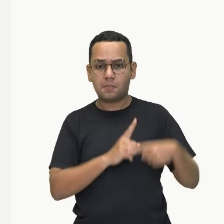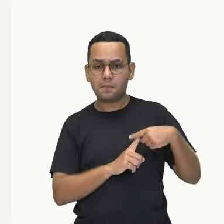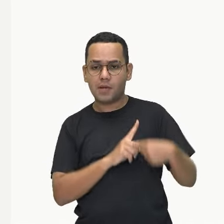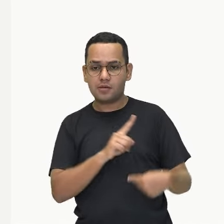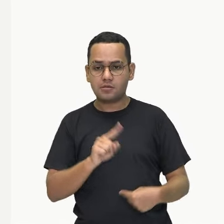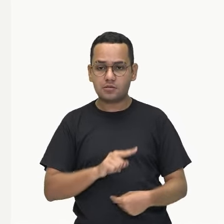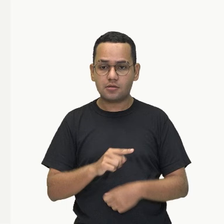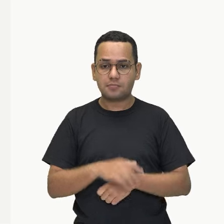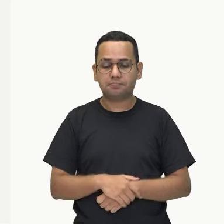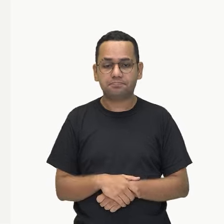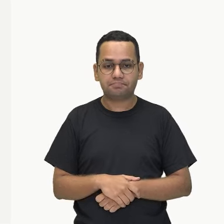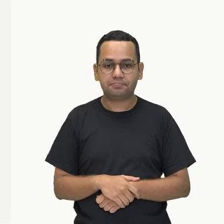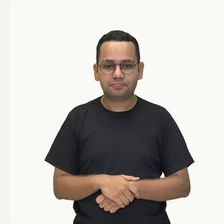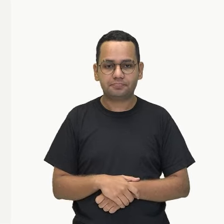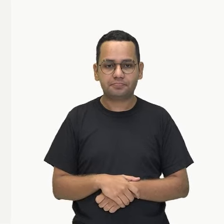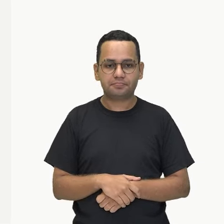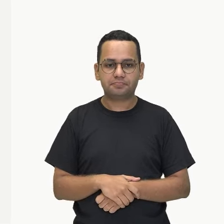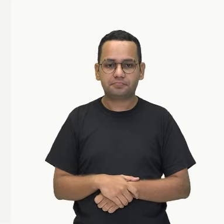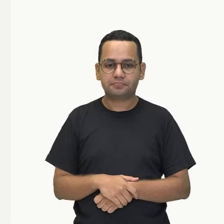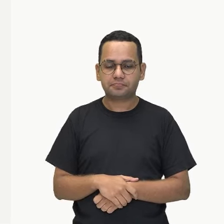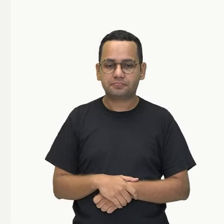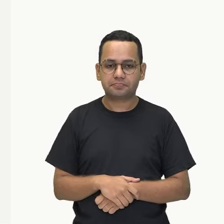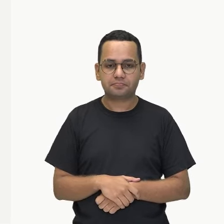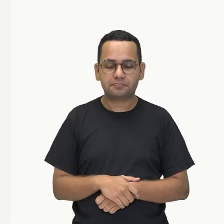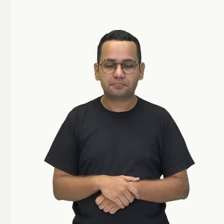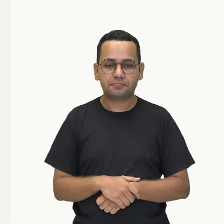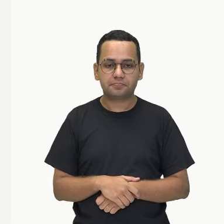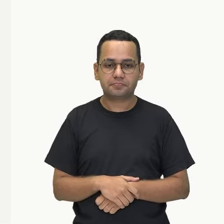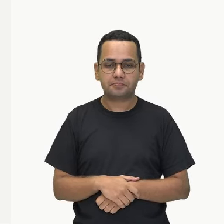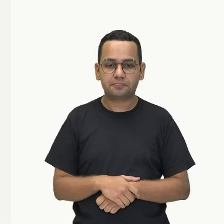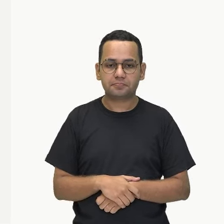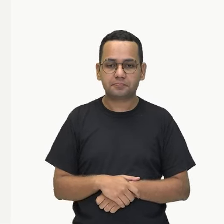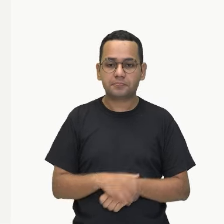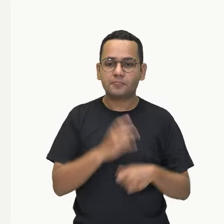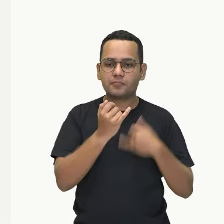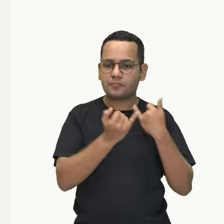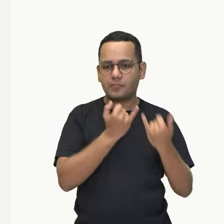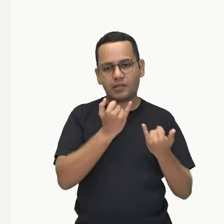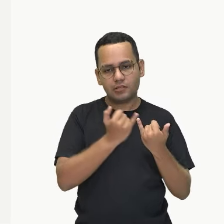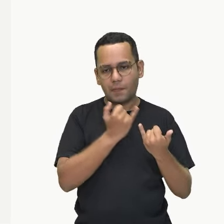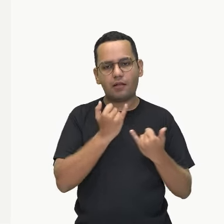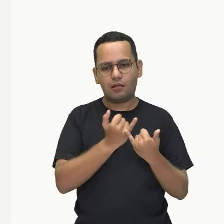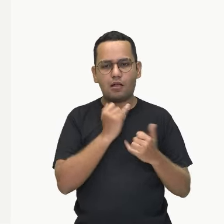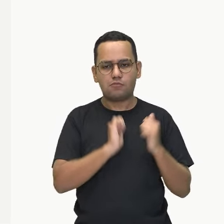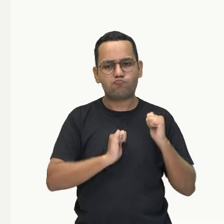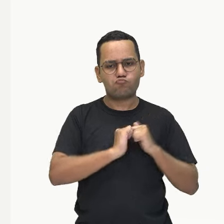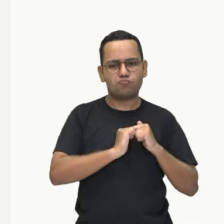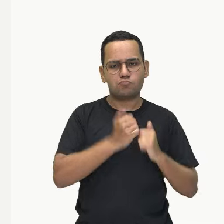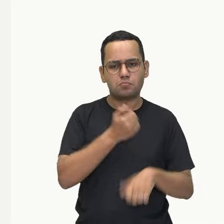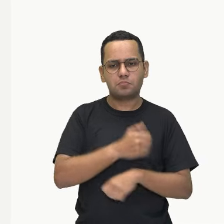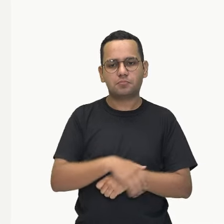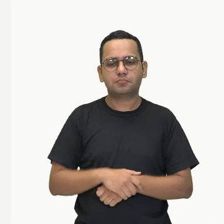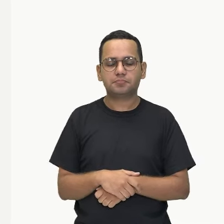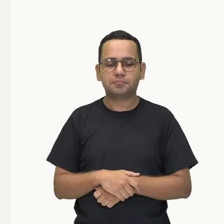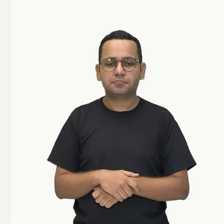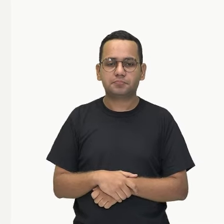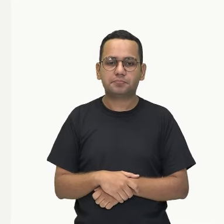Eu só fiz deixar os que possuem os termos semelhantes juntos, tá? Só deixei os termos semelhantes